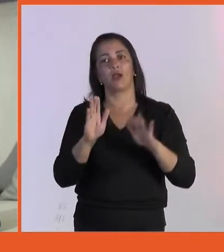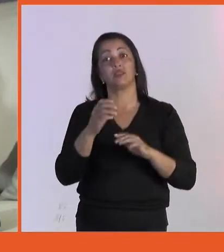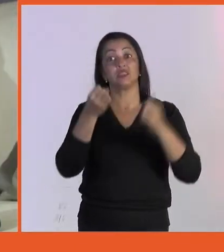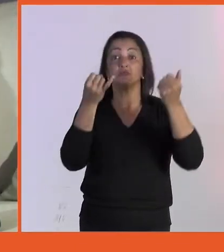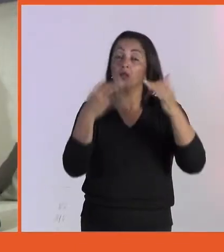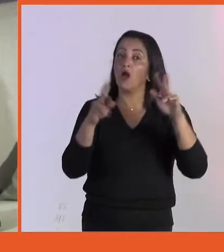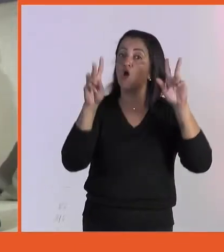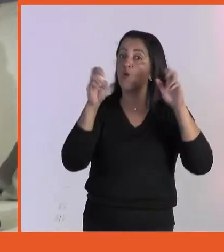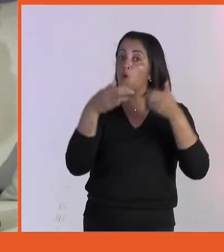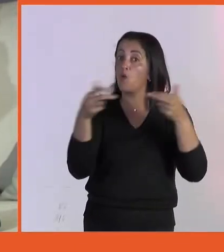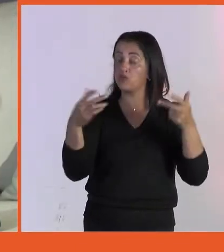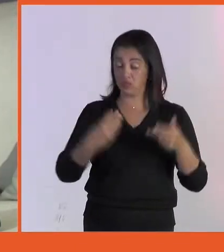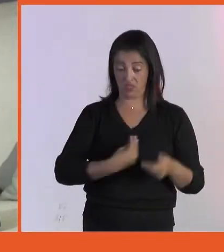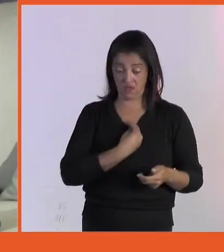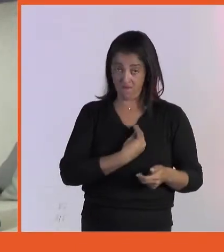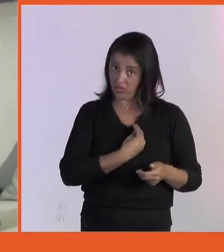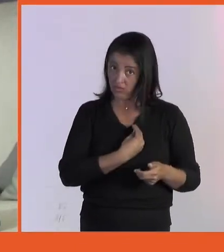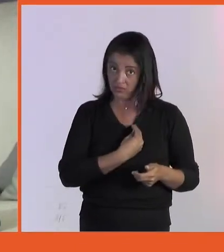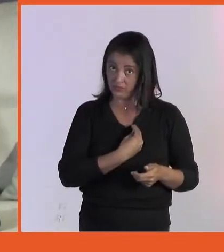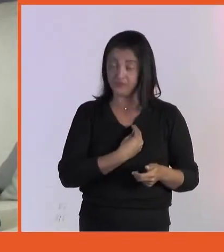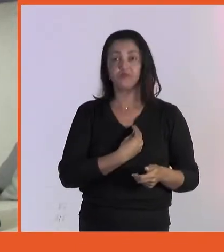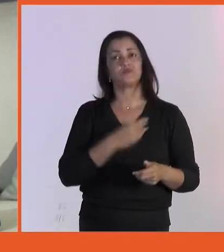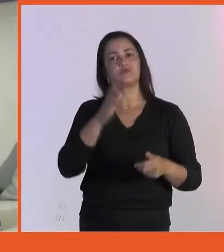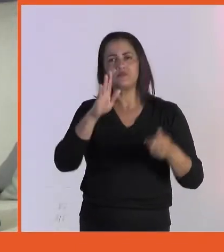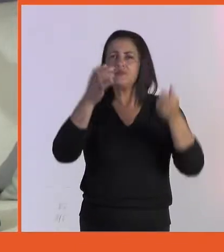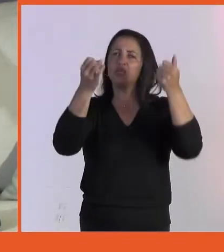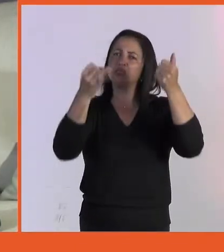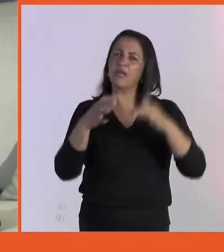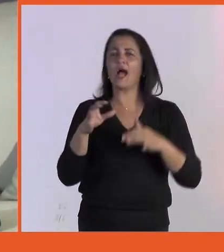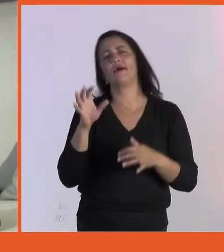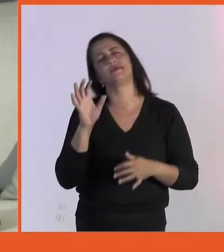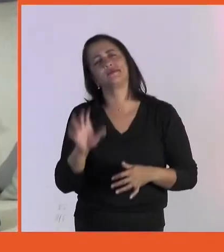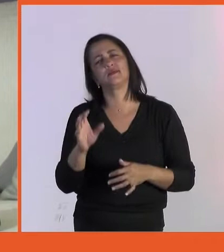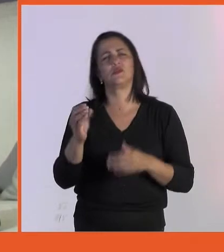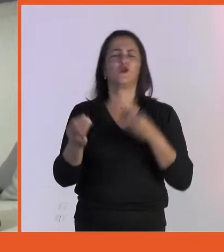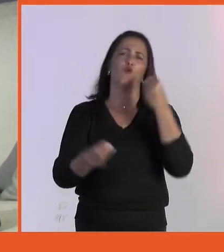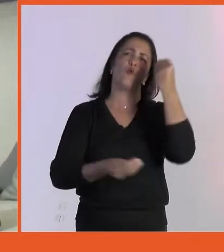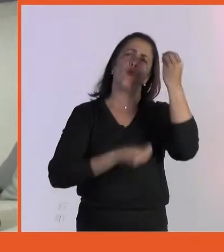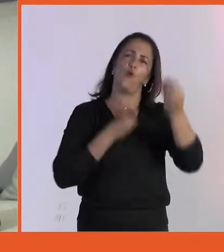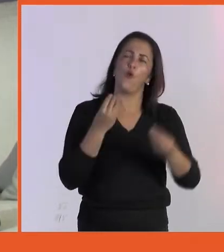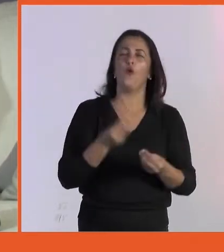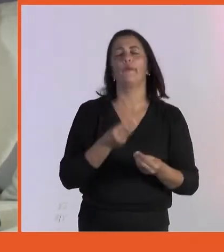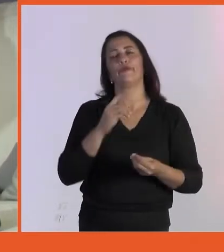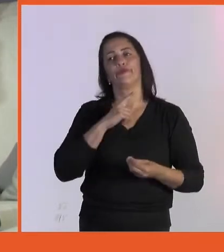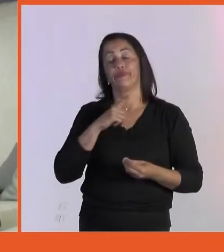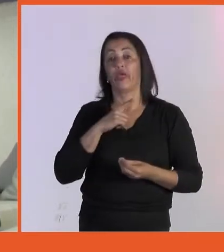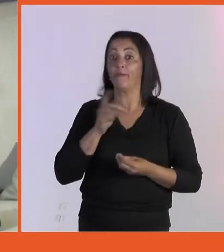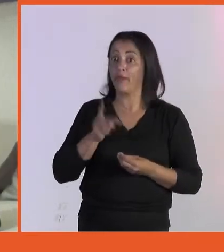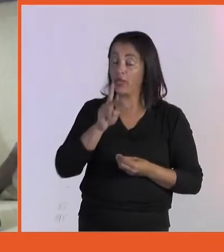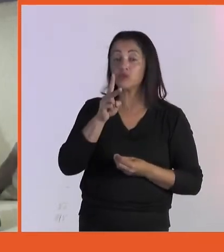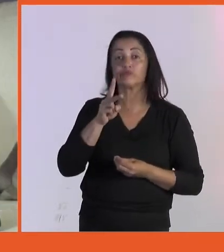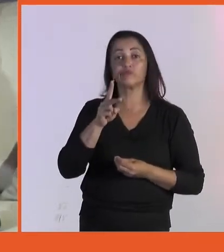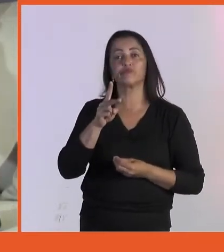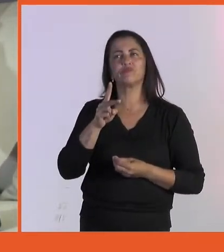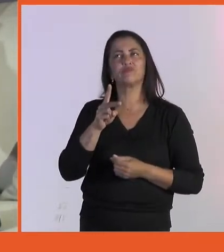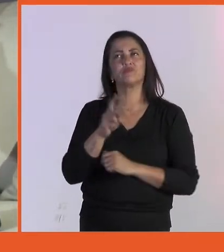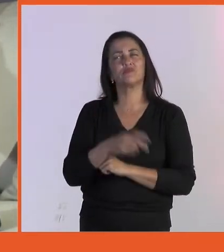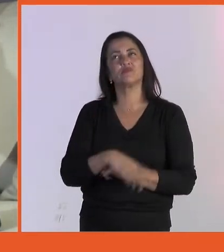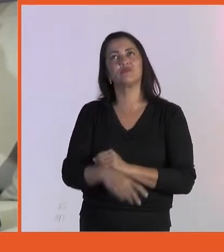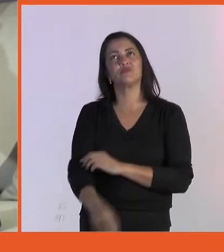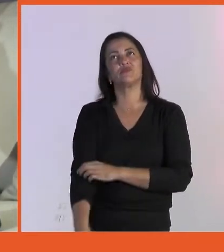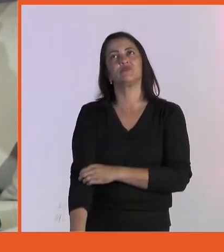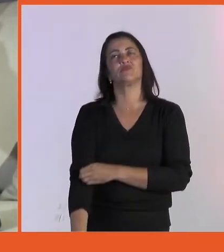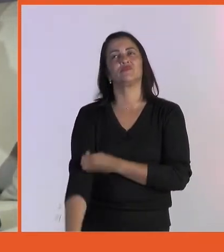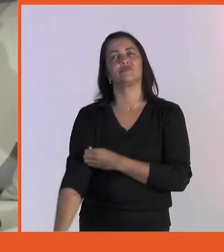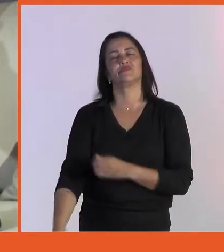coisas sobre nossa vida, né? A gente fala, ai, ó, essa calça aqui parece a calça que eu usava lá na minha adolescência, que minha mãe comprava as roupas pra mim e